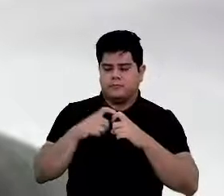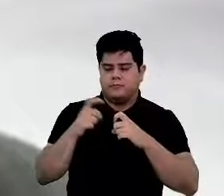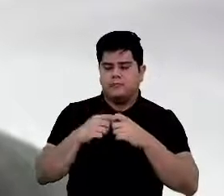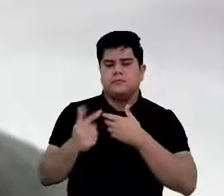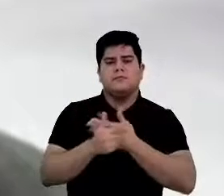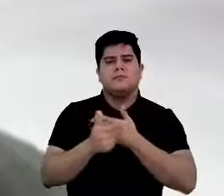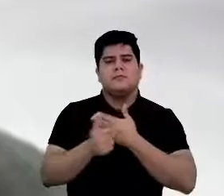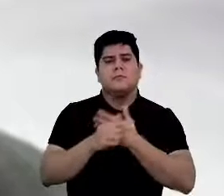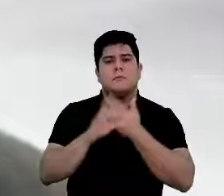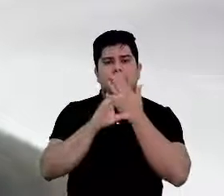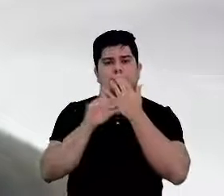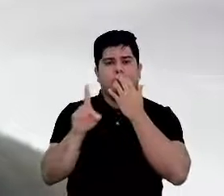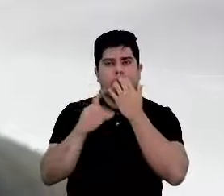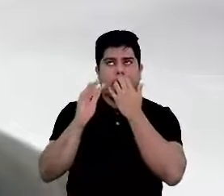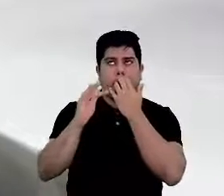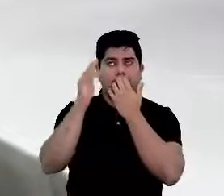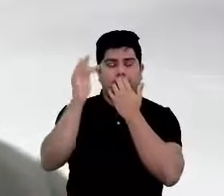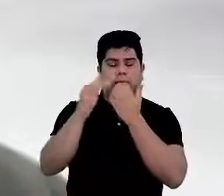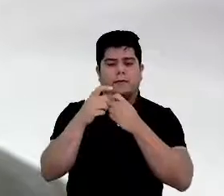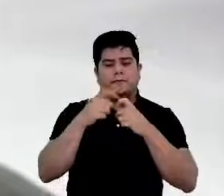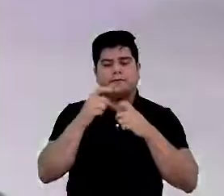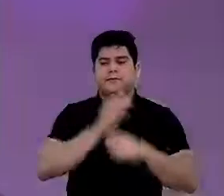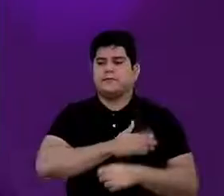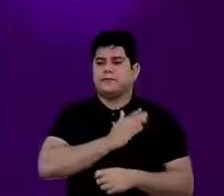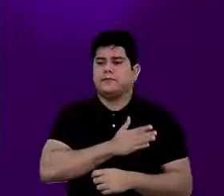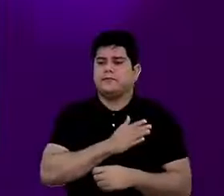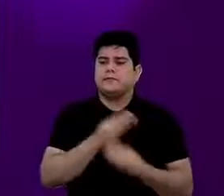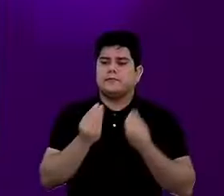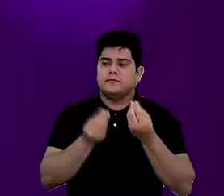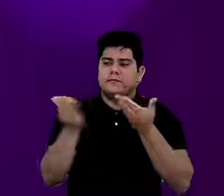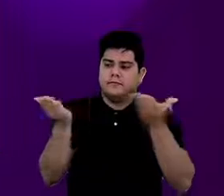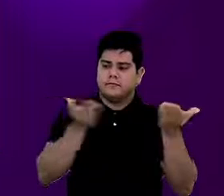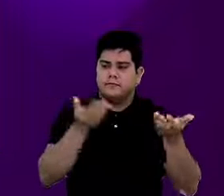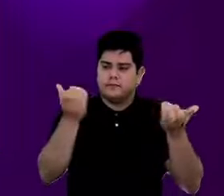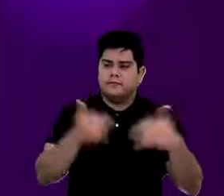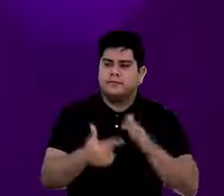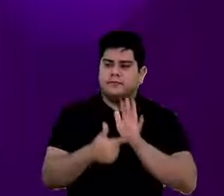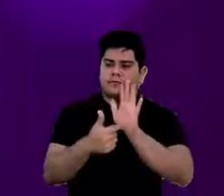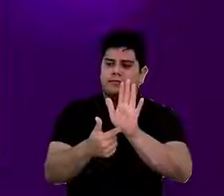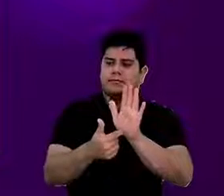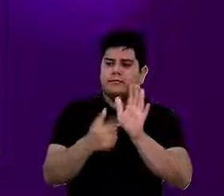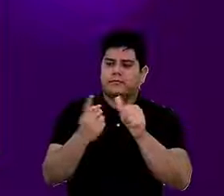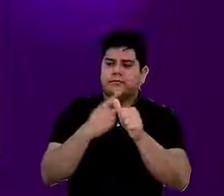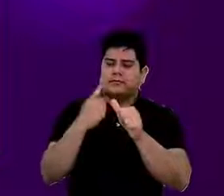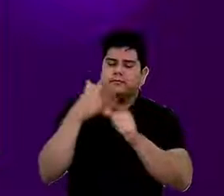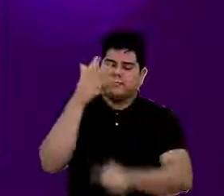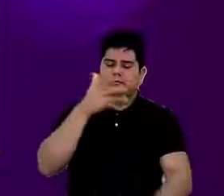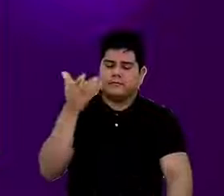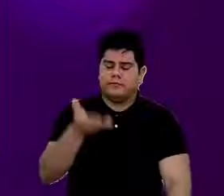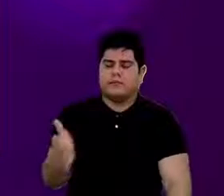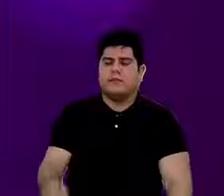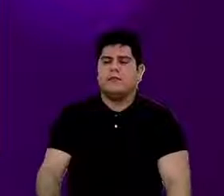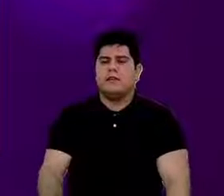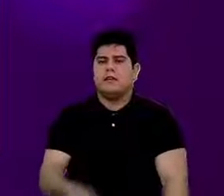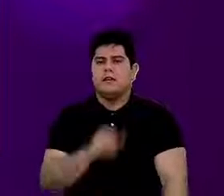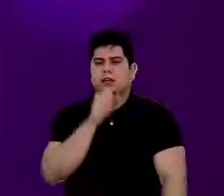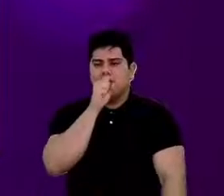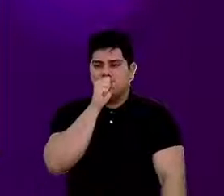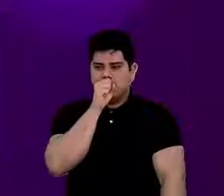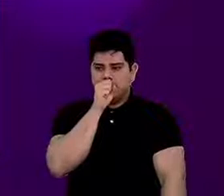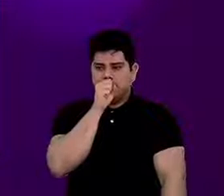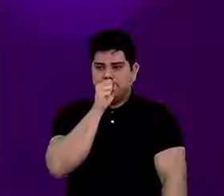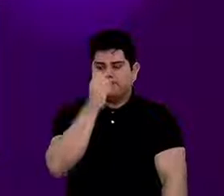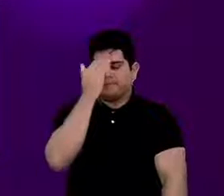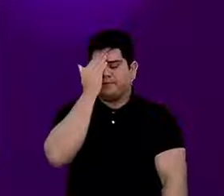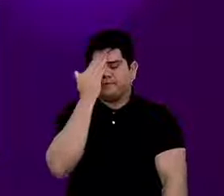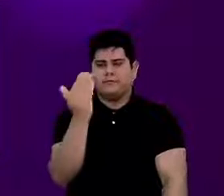papel do cardiologista no futuro. André, por favor, poderia apresentar a nossa primeira palestrante? Pedro, muito